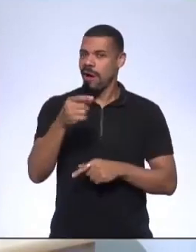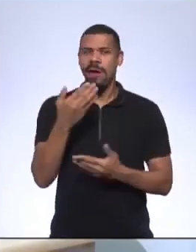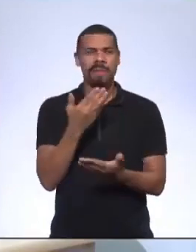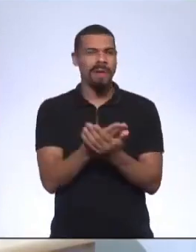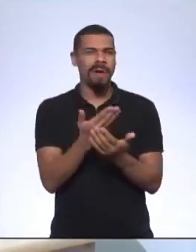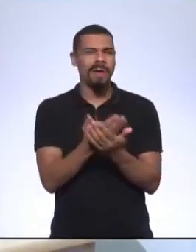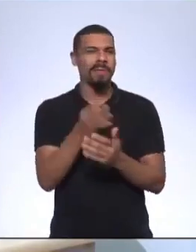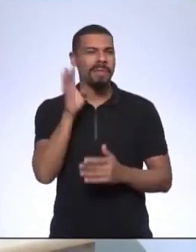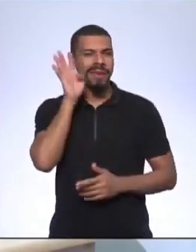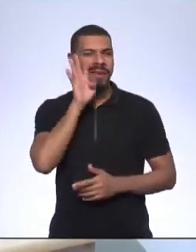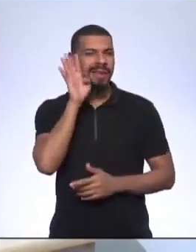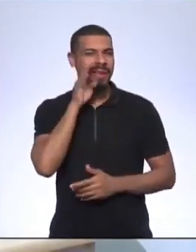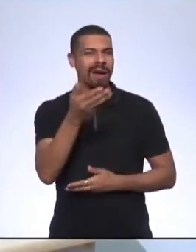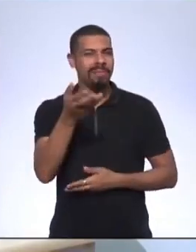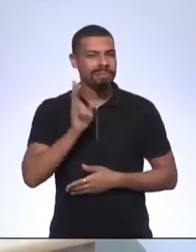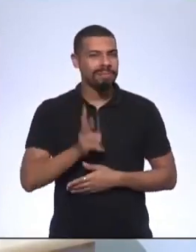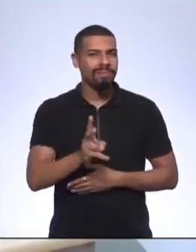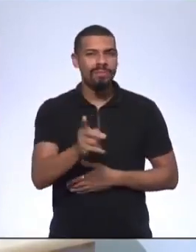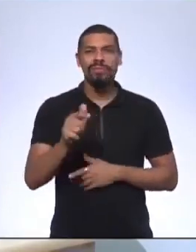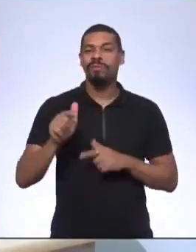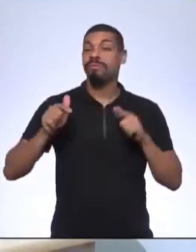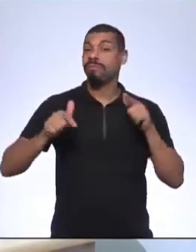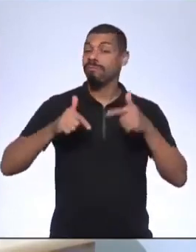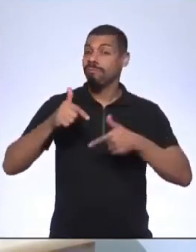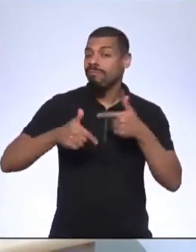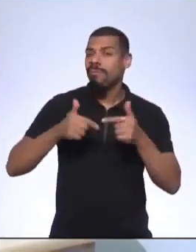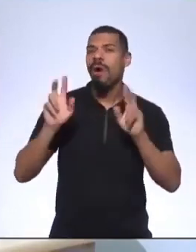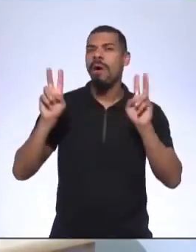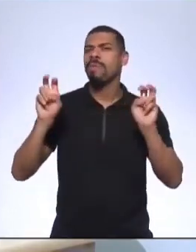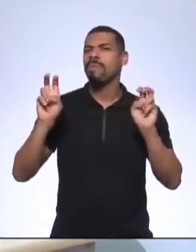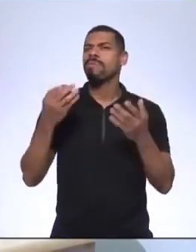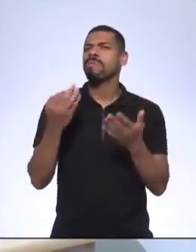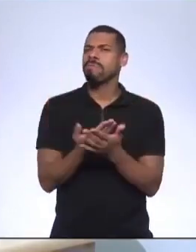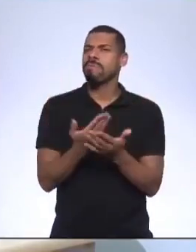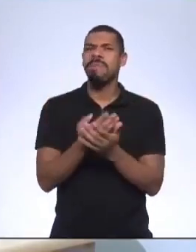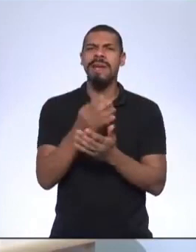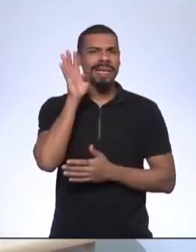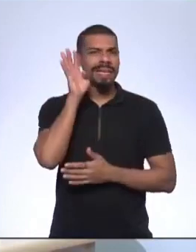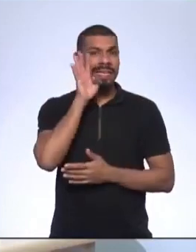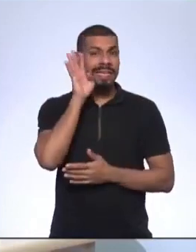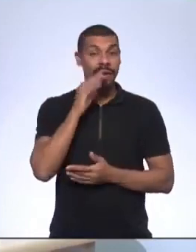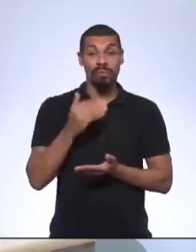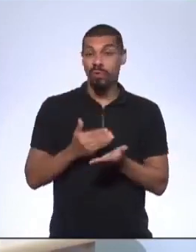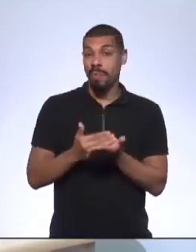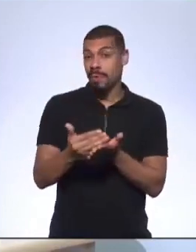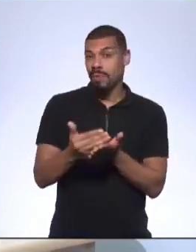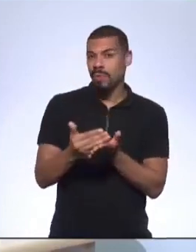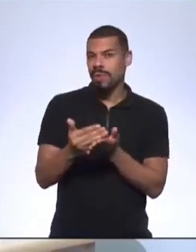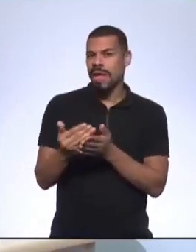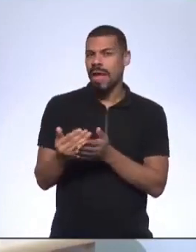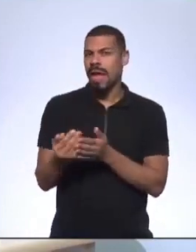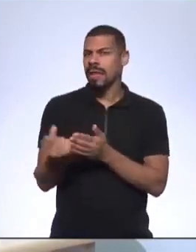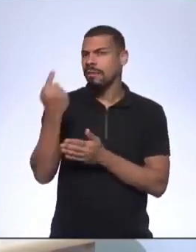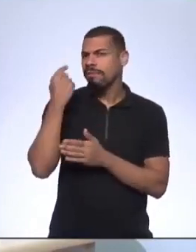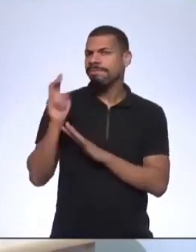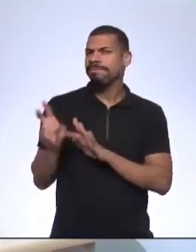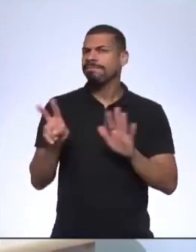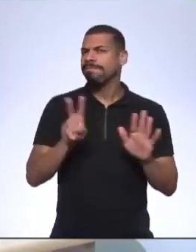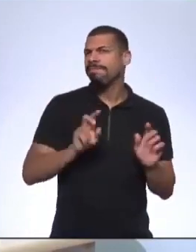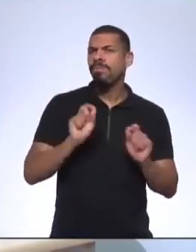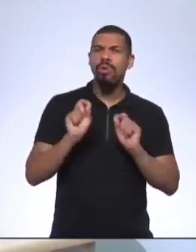bem bacana, dando continuidade para um assunto bem legal que começou na aula passada com